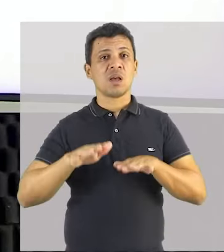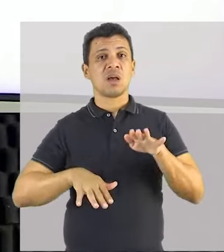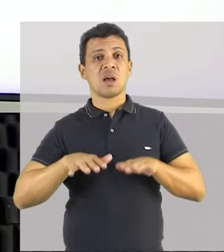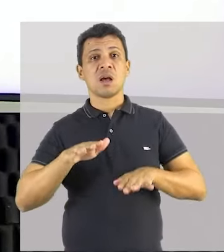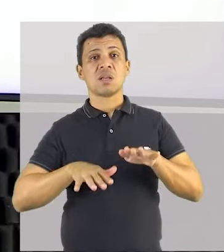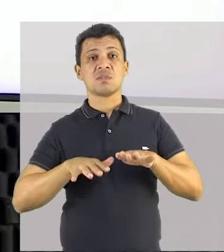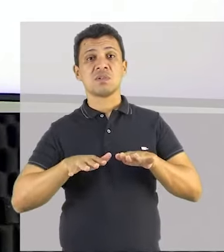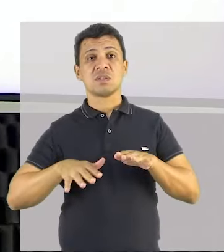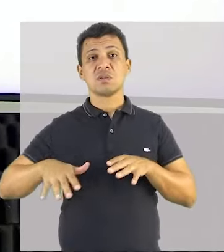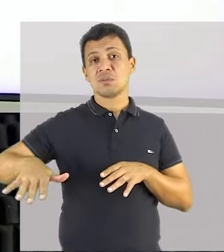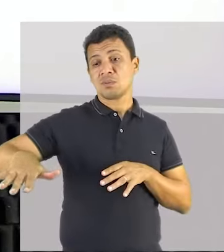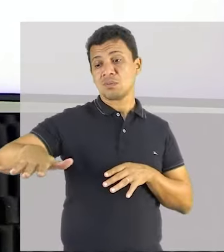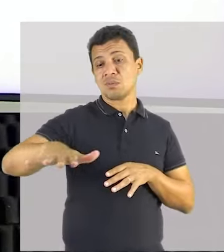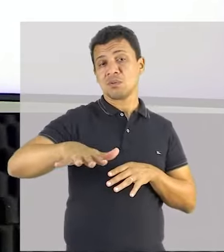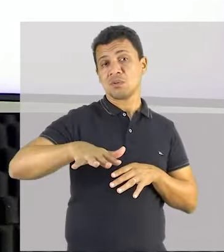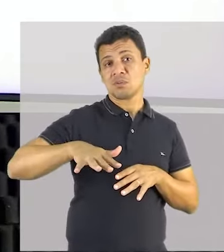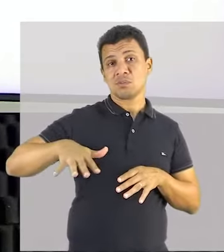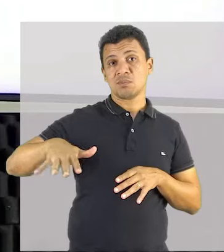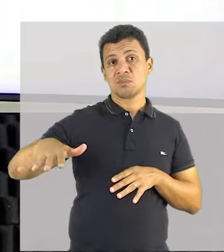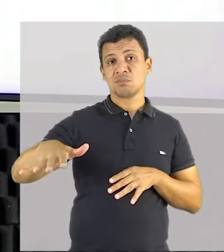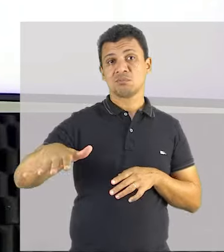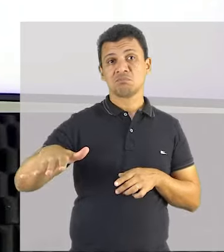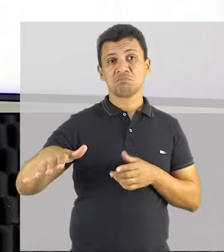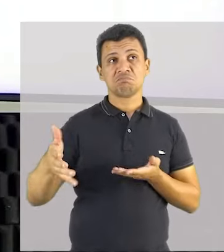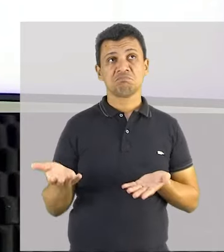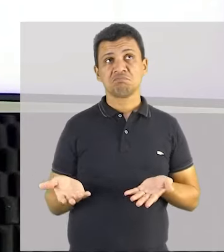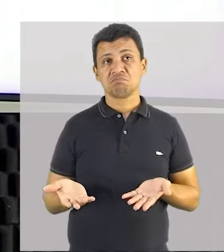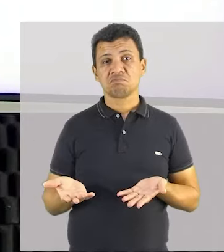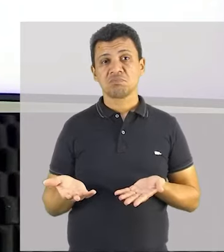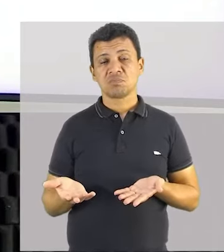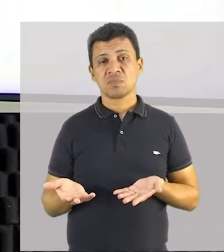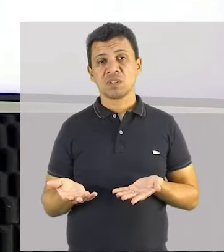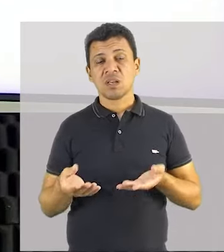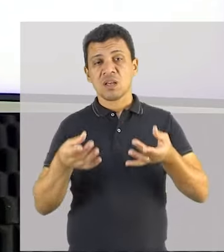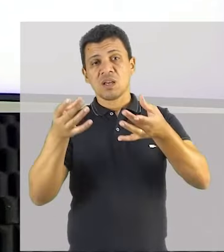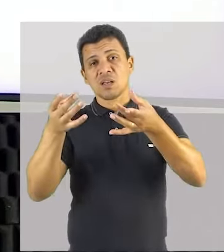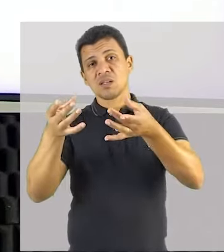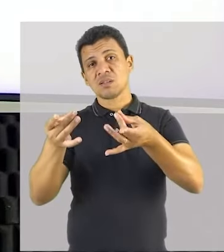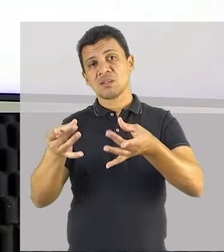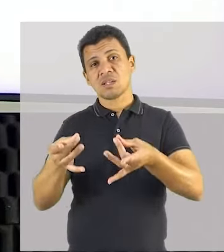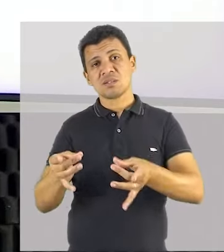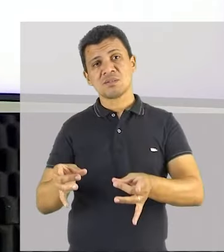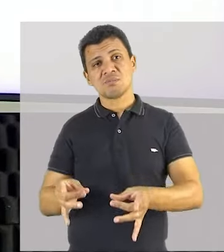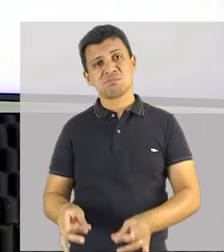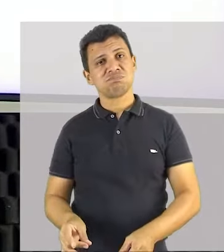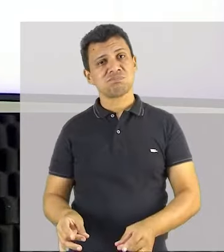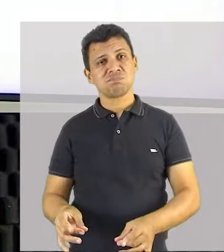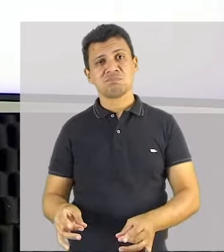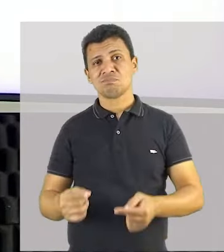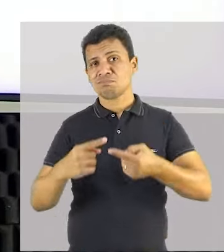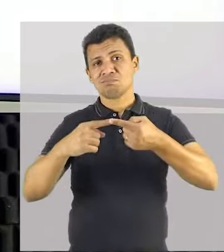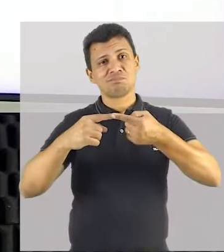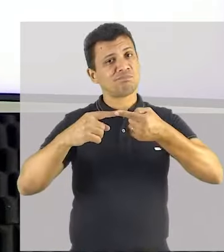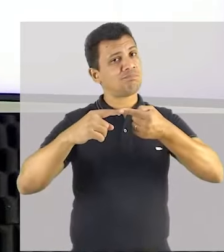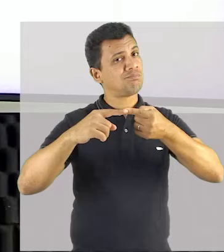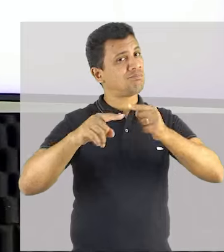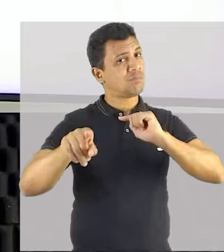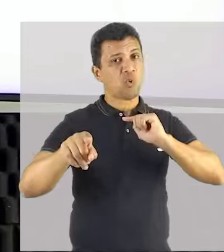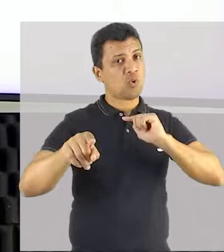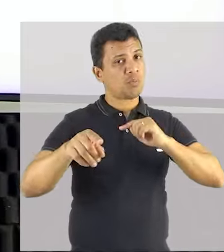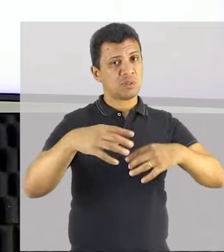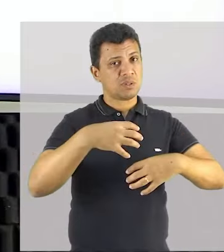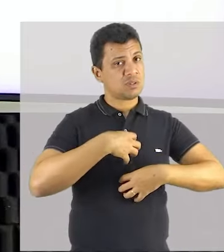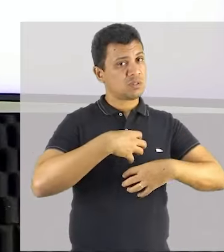um ambiente que ele não está e a descrição desse ambiente não está tá ligado à forma com